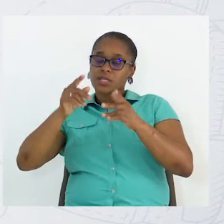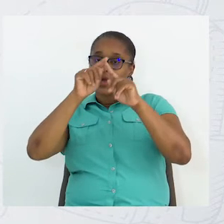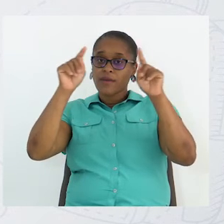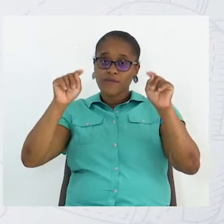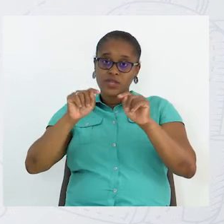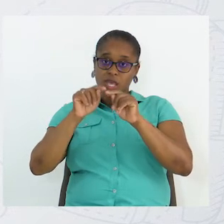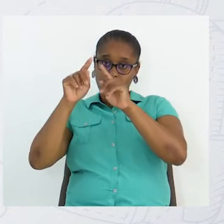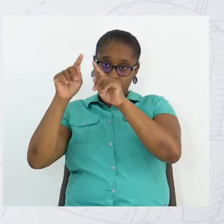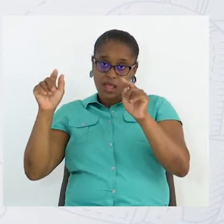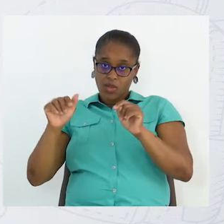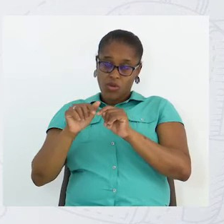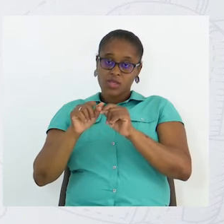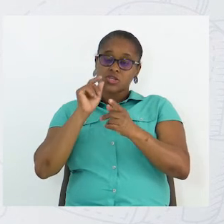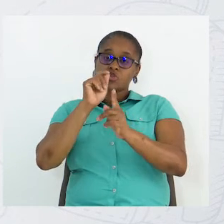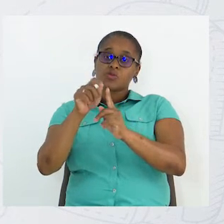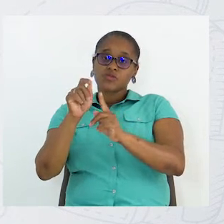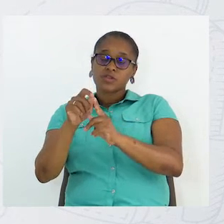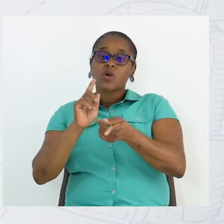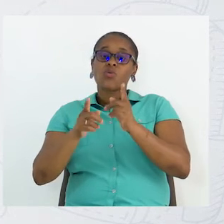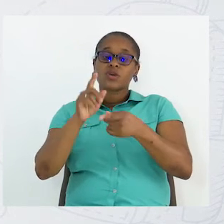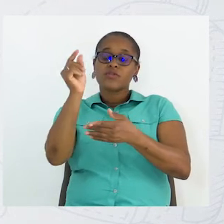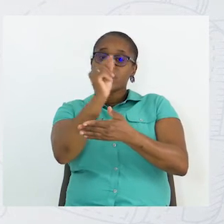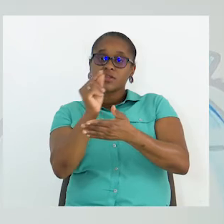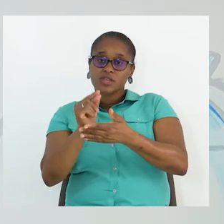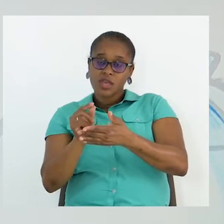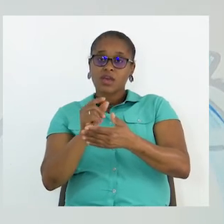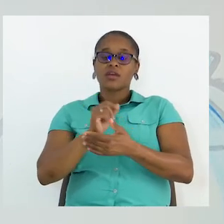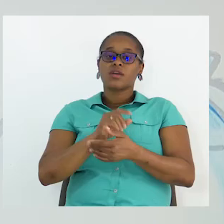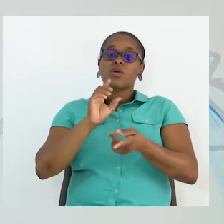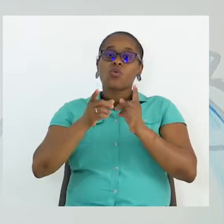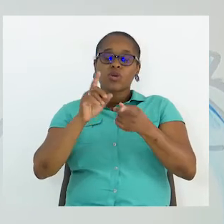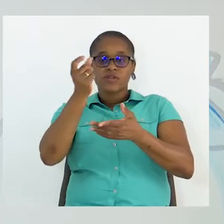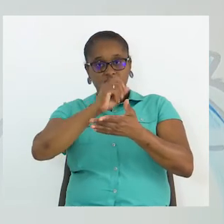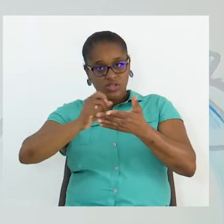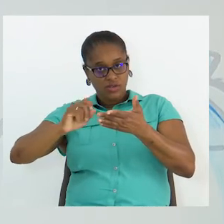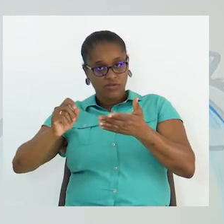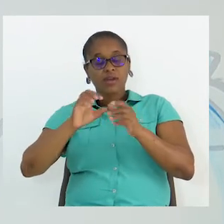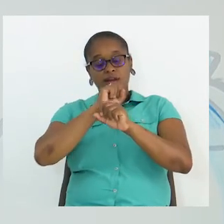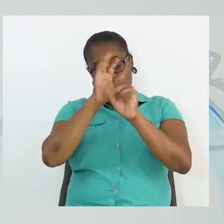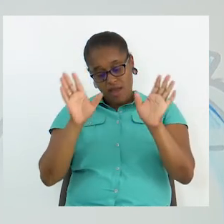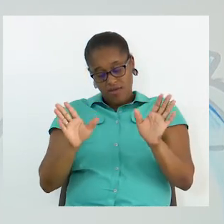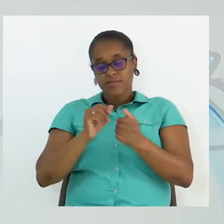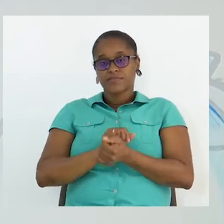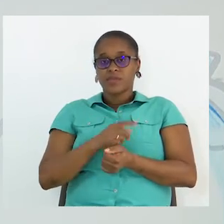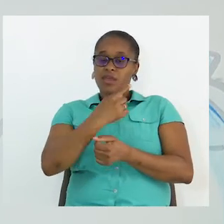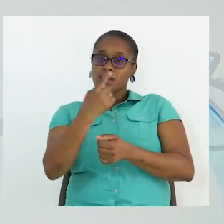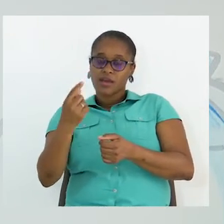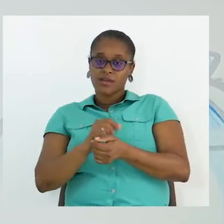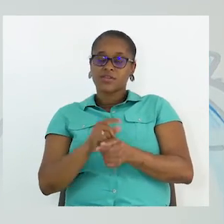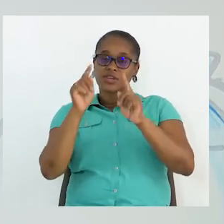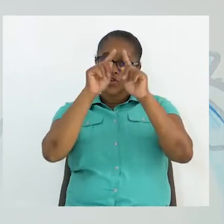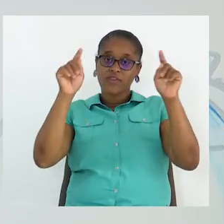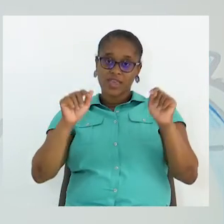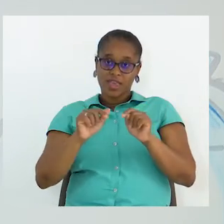vinhetas, especificando o que se vai desenhar e o que se vai escrever, é claro, em cada uma